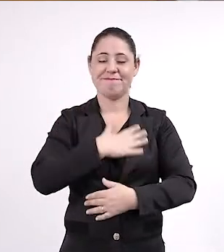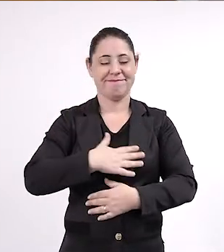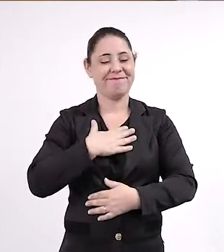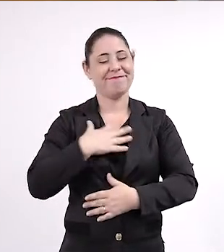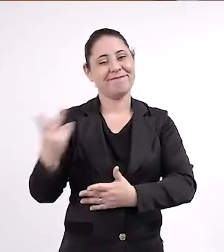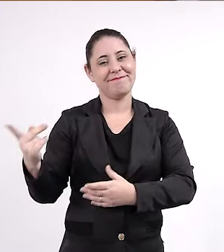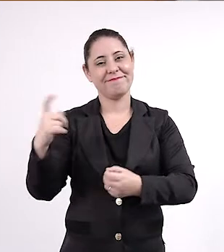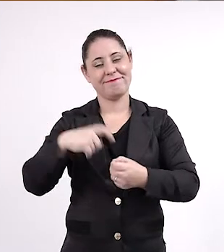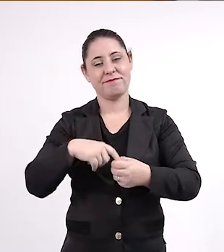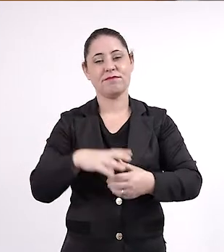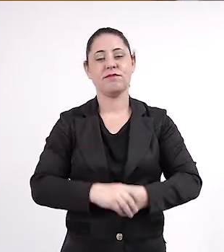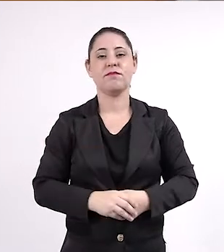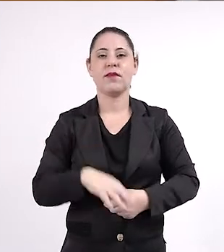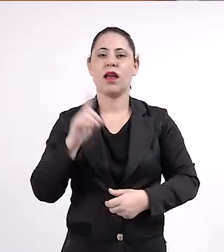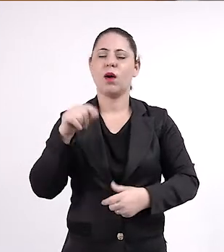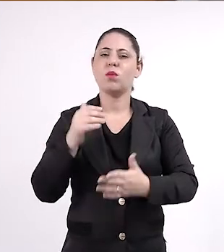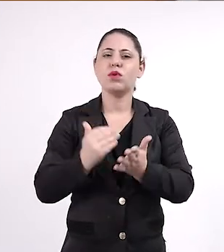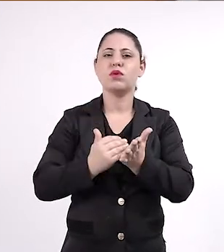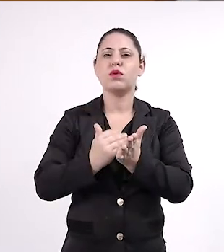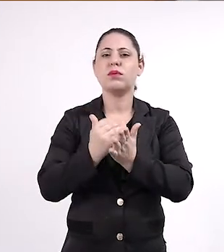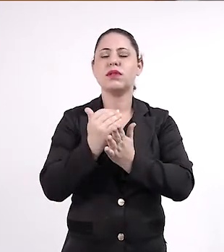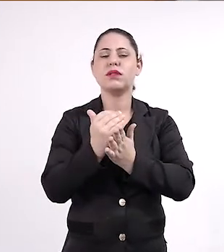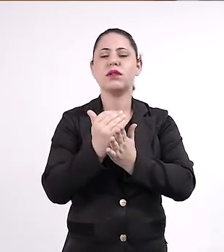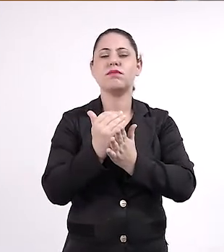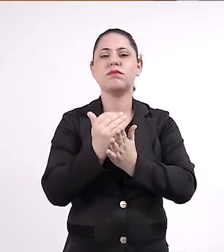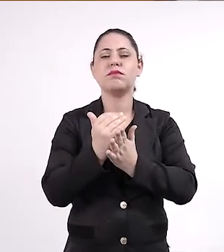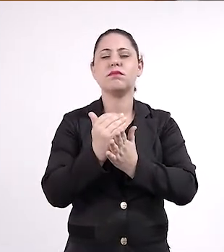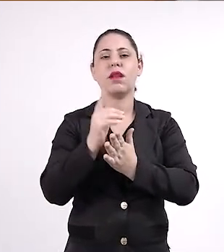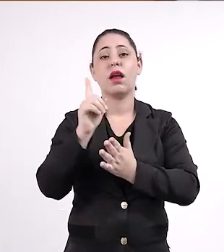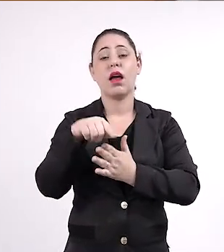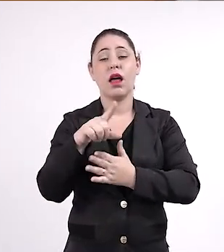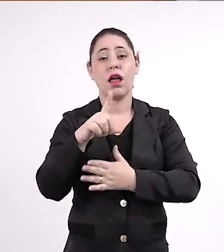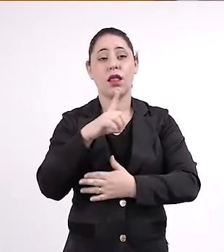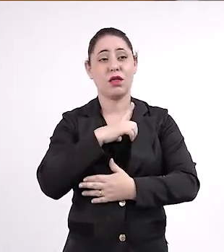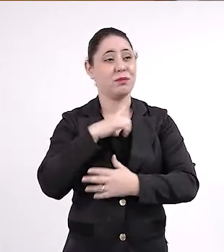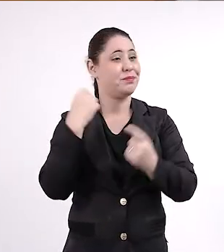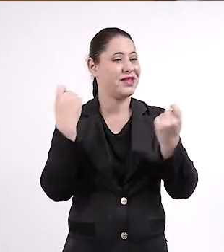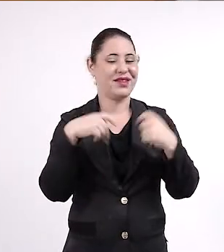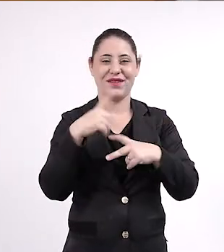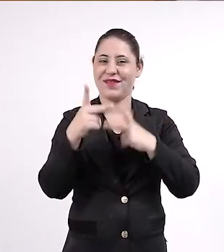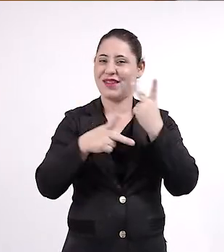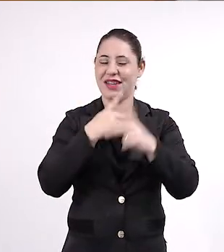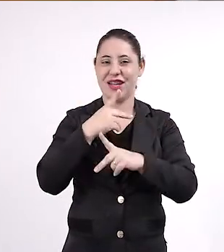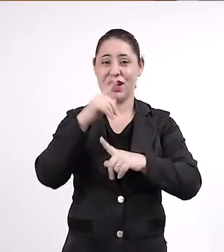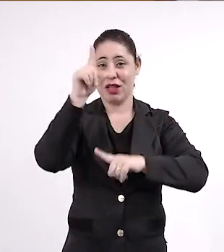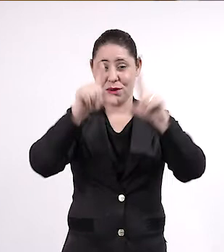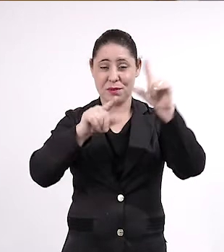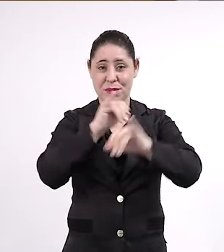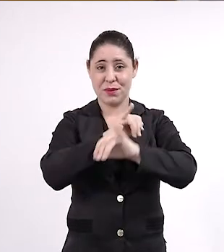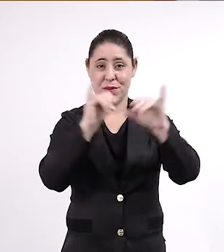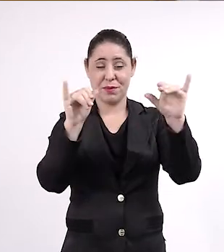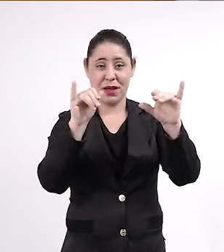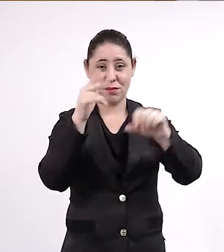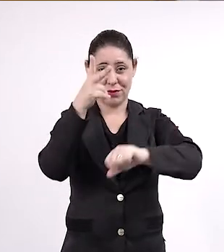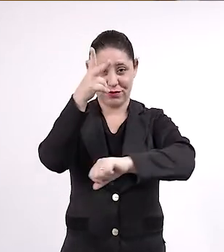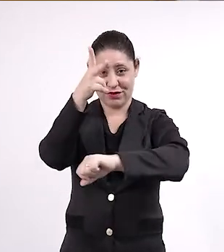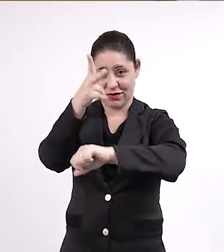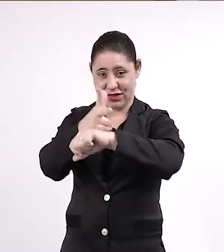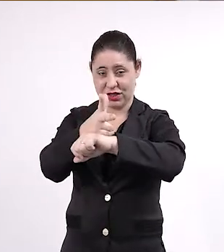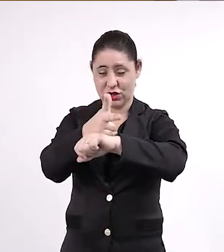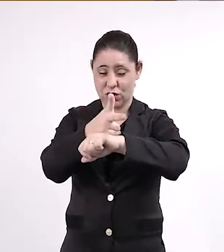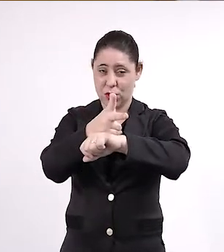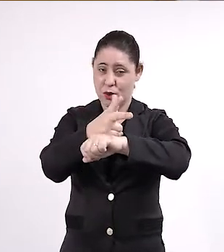volta. Pois é. Então, para começar, a gente não precisa nem falar, né? Esse programa está sendo realizado